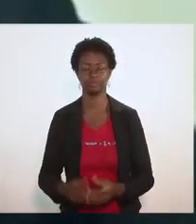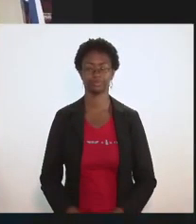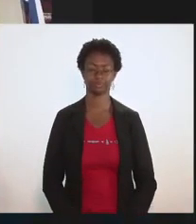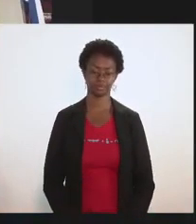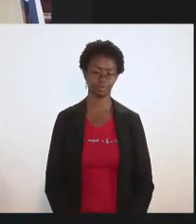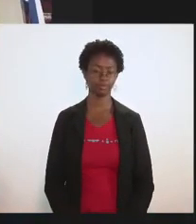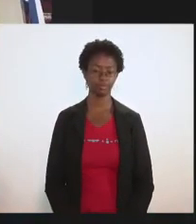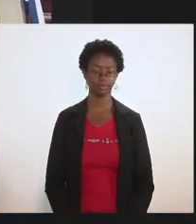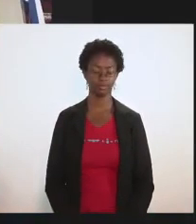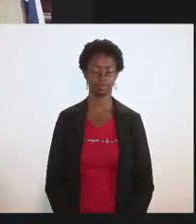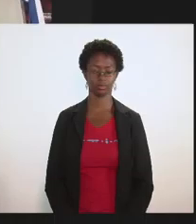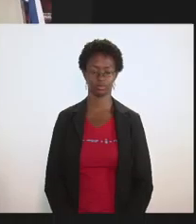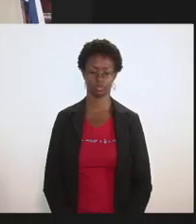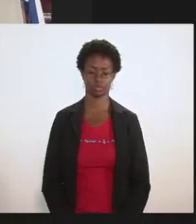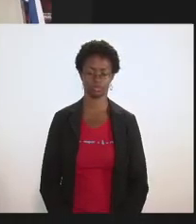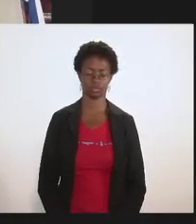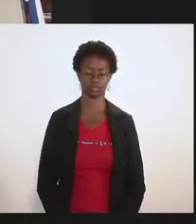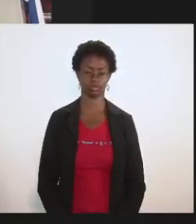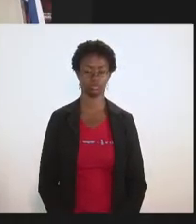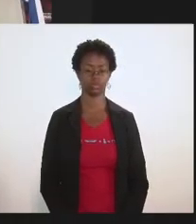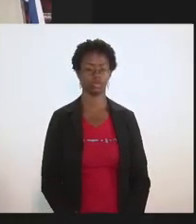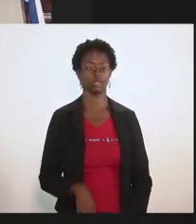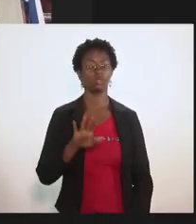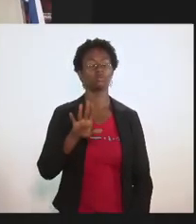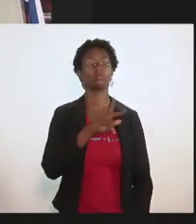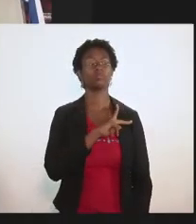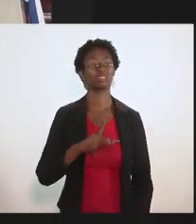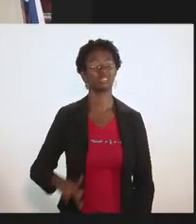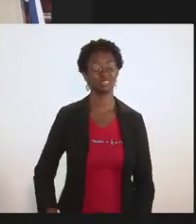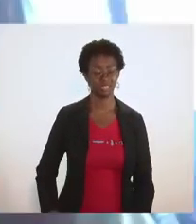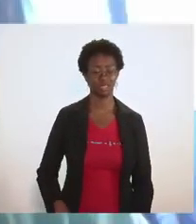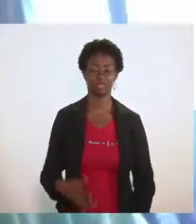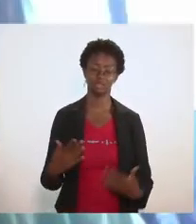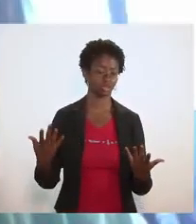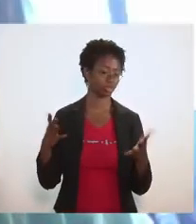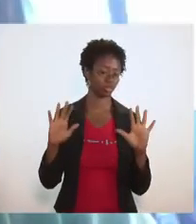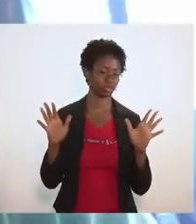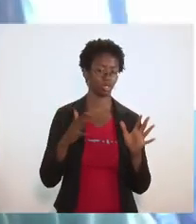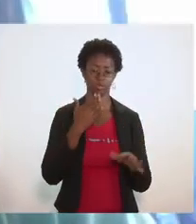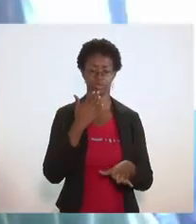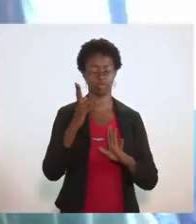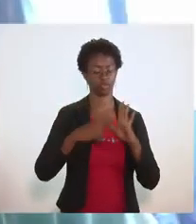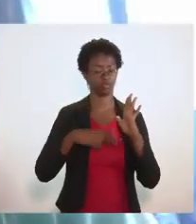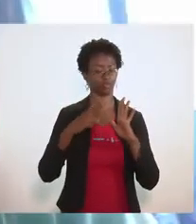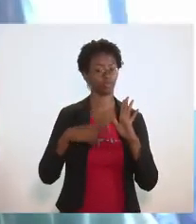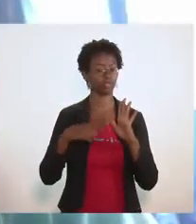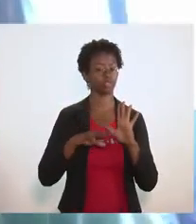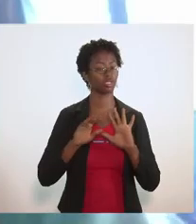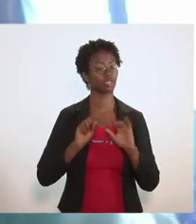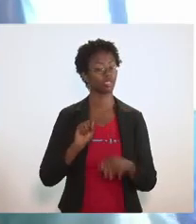de alienação onerosa e o do deputado Anderson Moraes não é de alienação, mas não é onerosa.